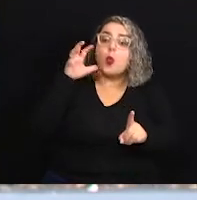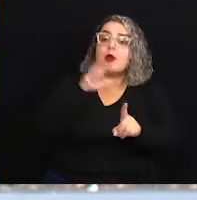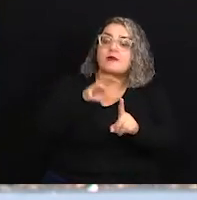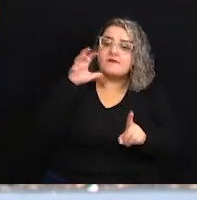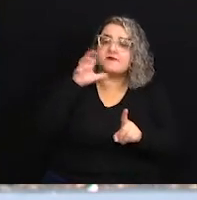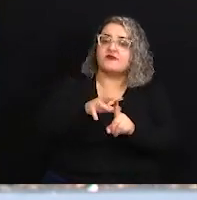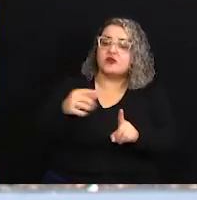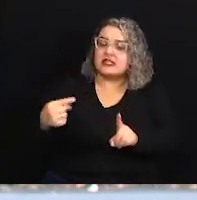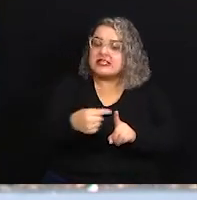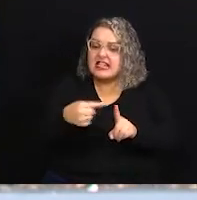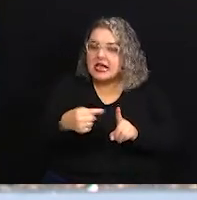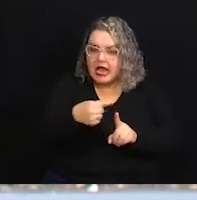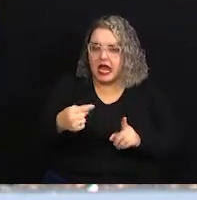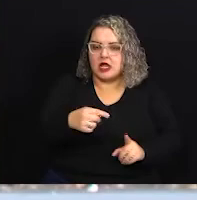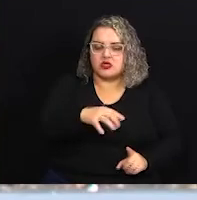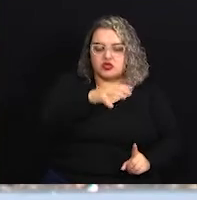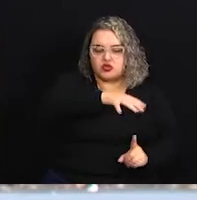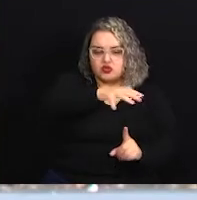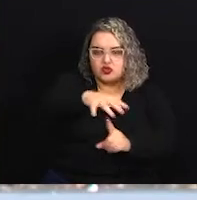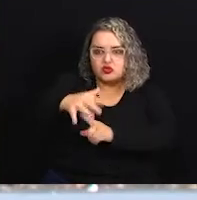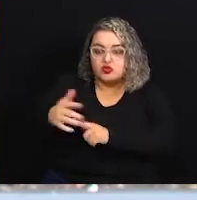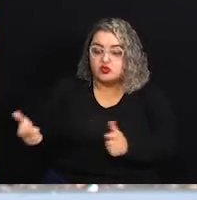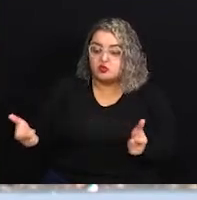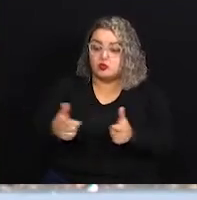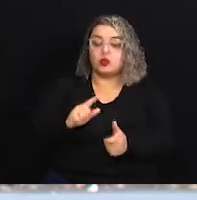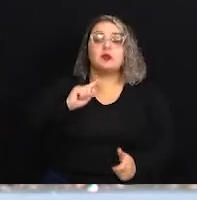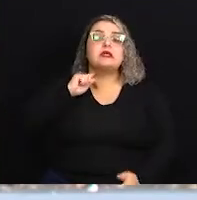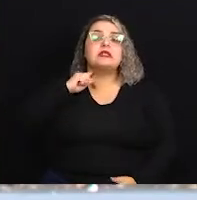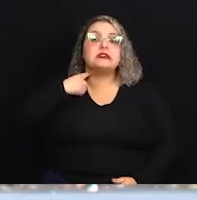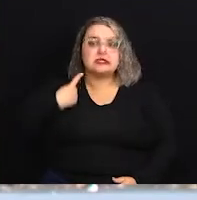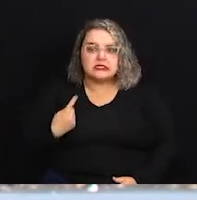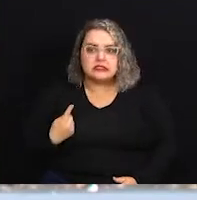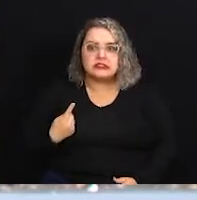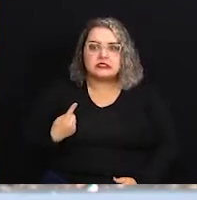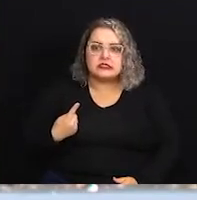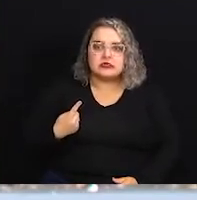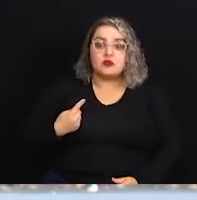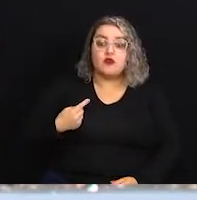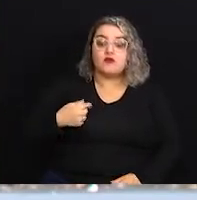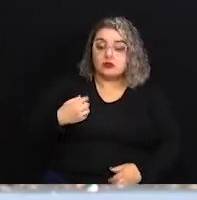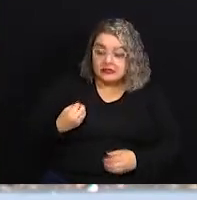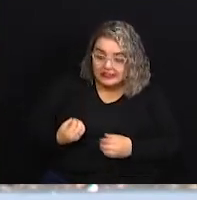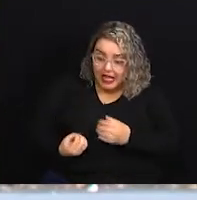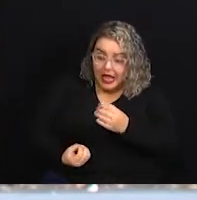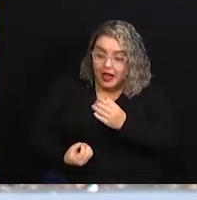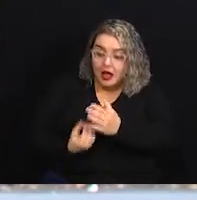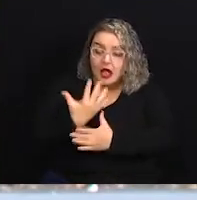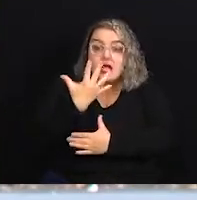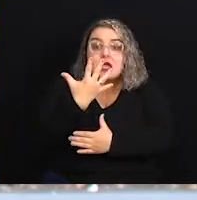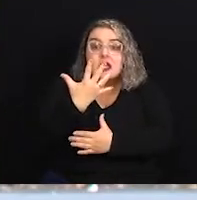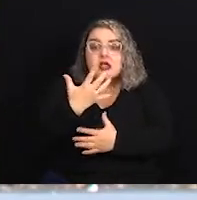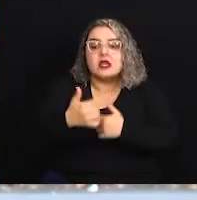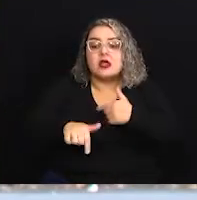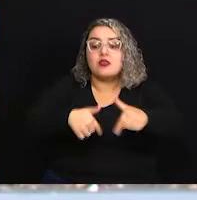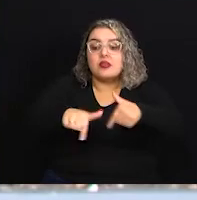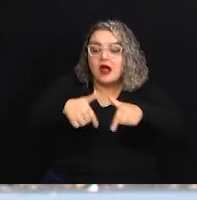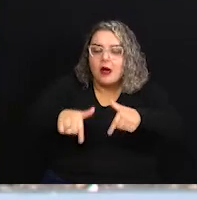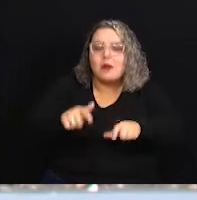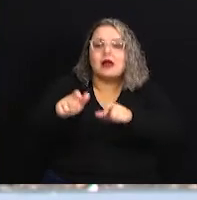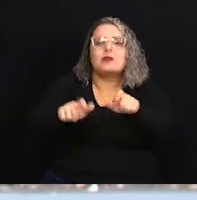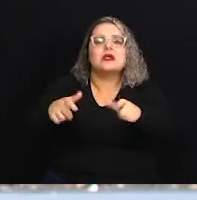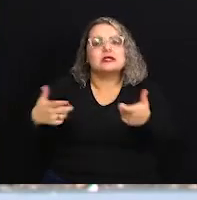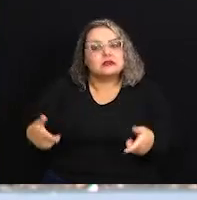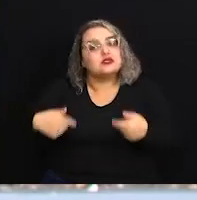ambiental, você está diminuindo a poluição, você, ao reciclar, você está gerando renda para